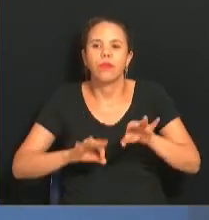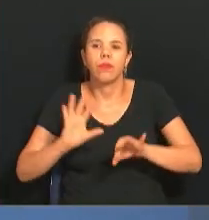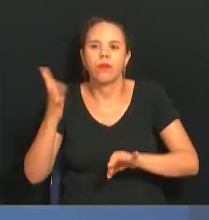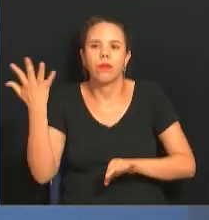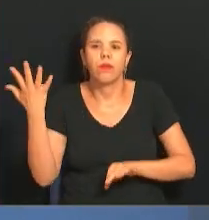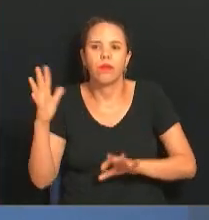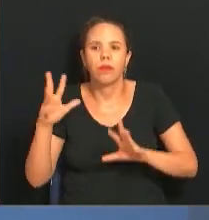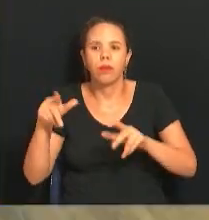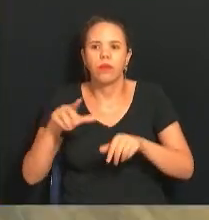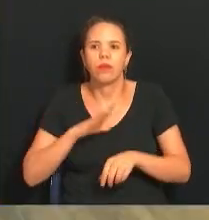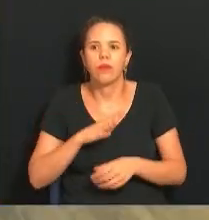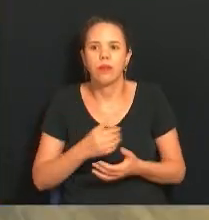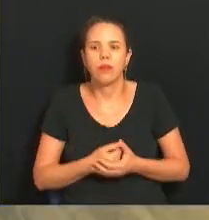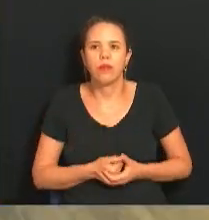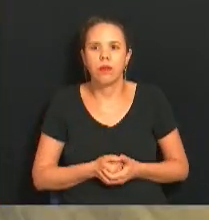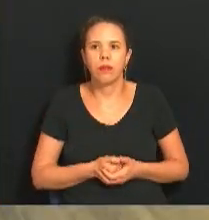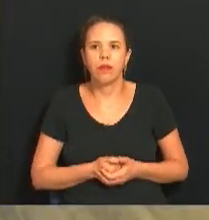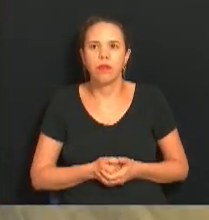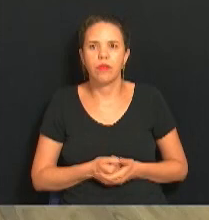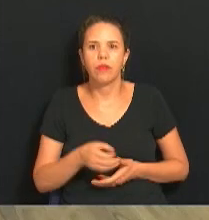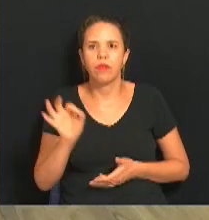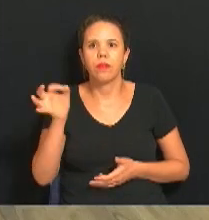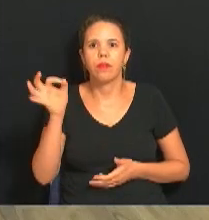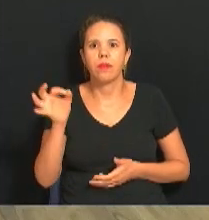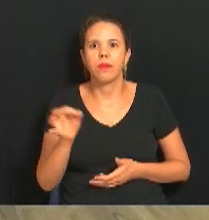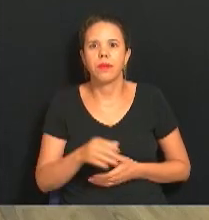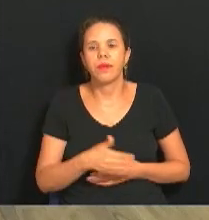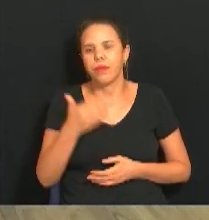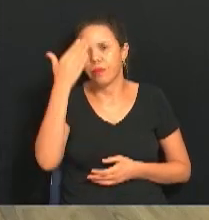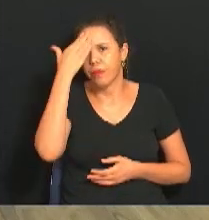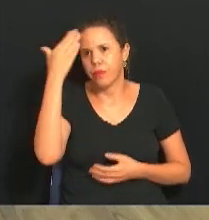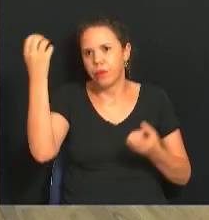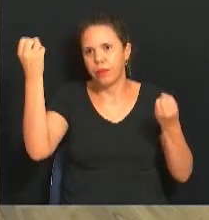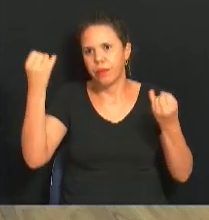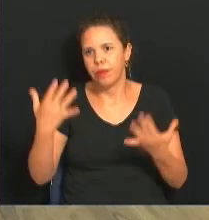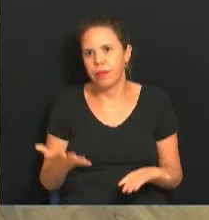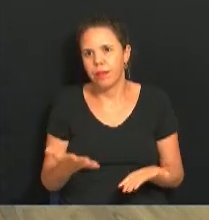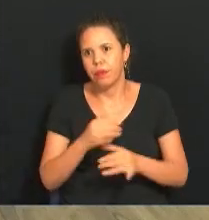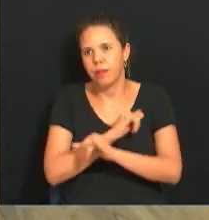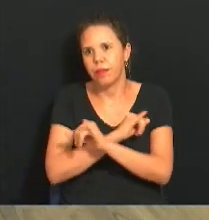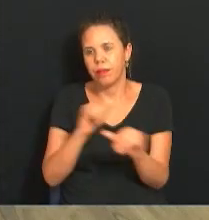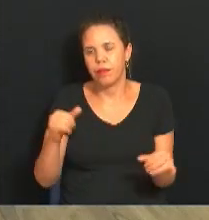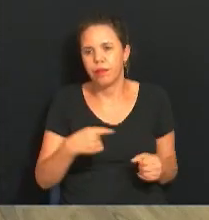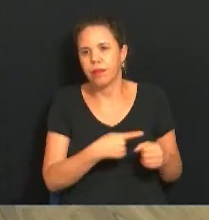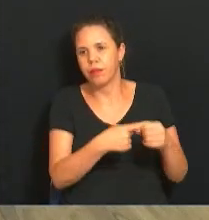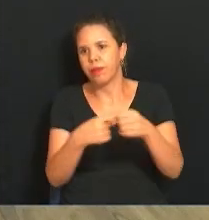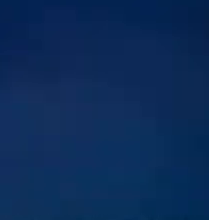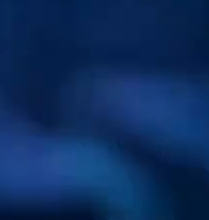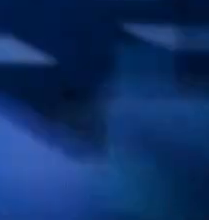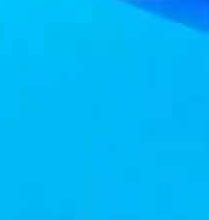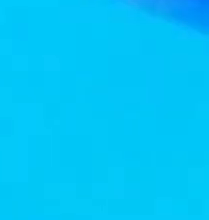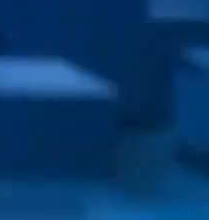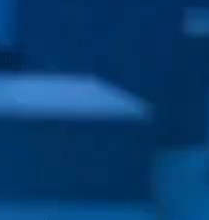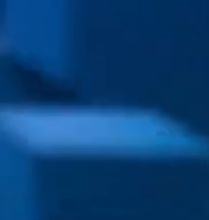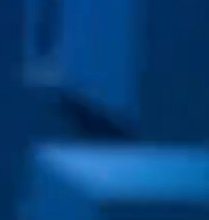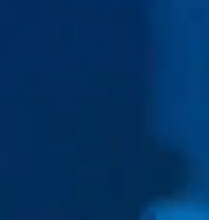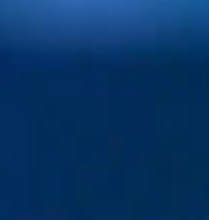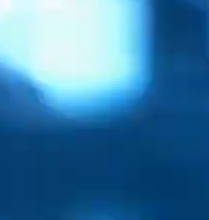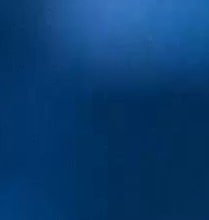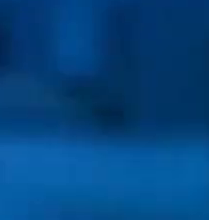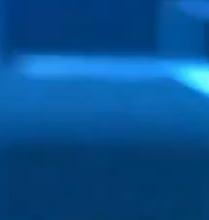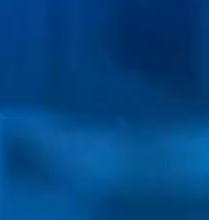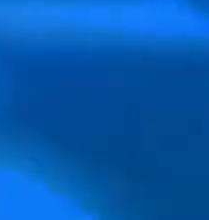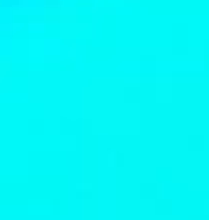toda a cidade. Tá certo, então, Mirna Abreu, muito obrigado pelas notícias da metrópole de Campinas.